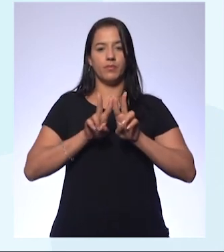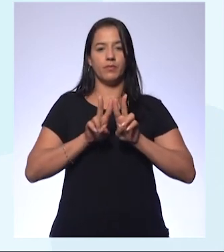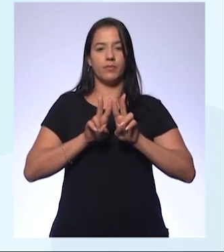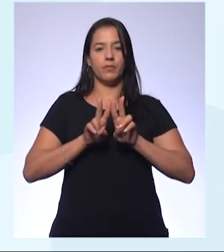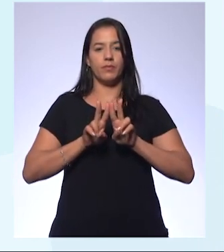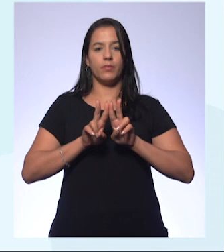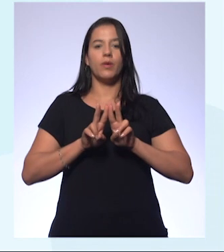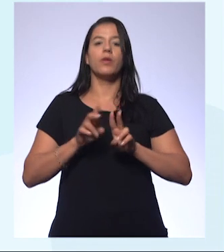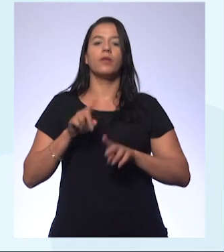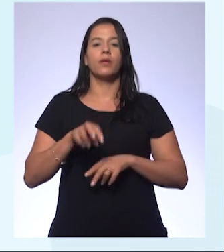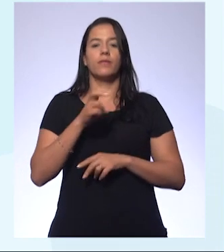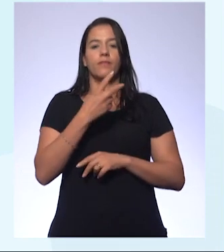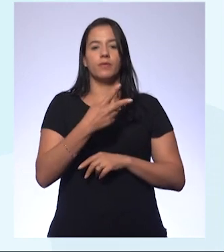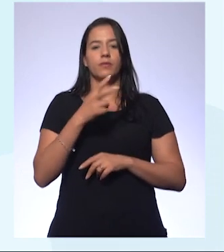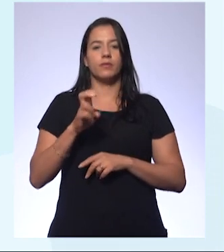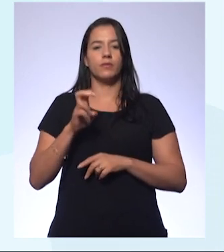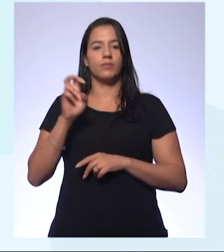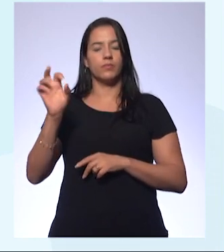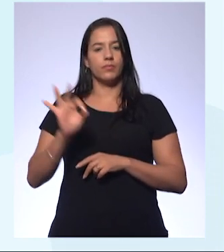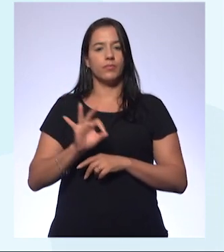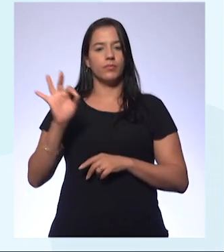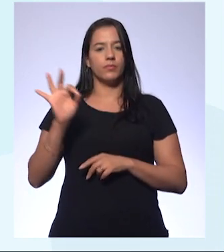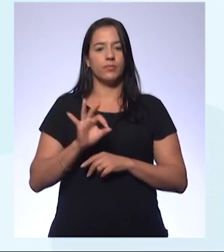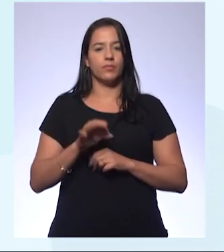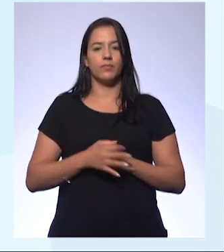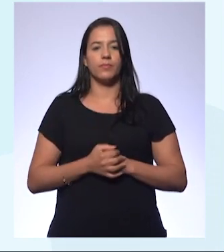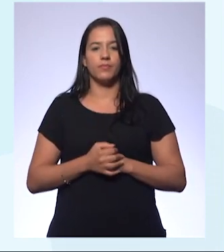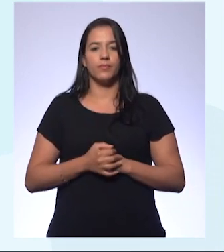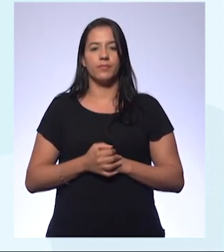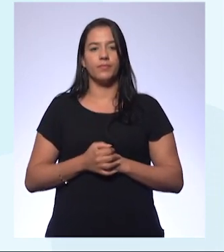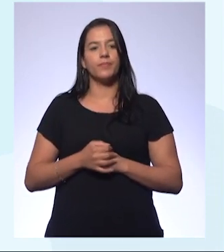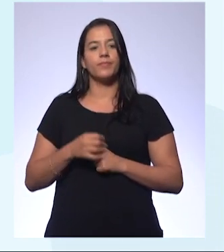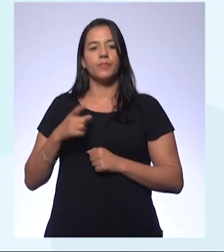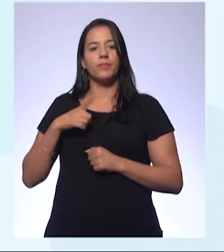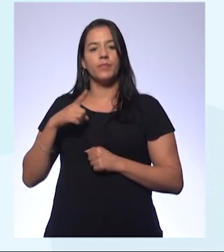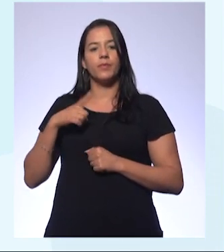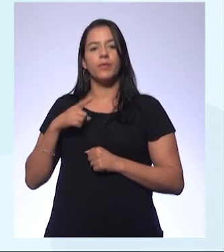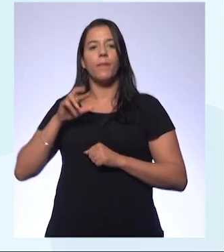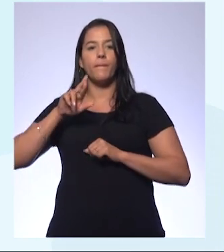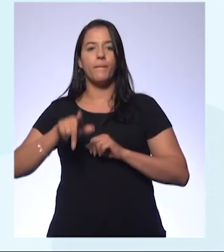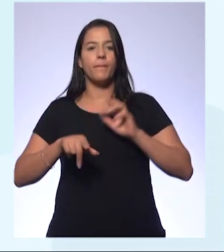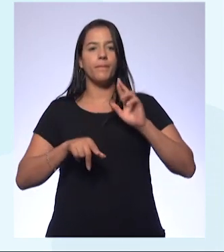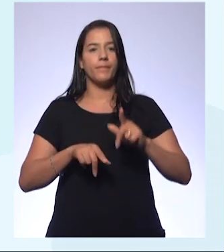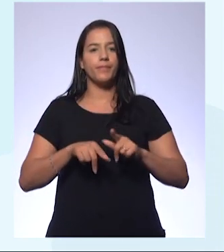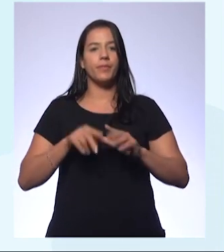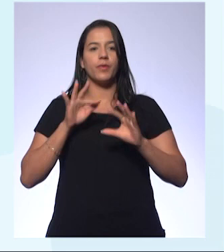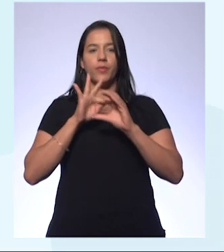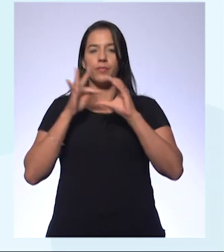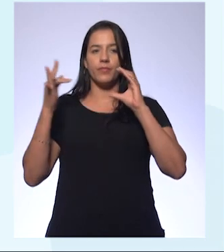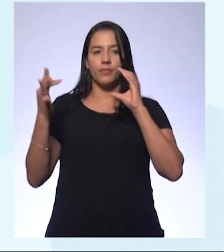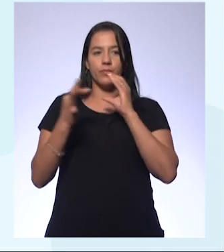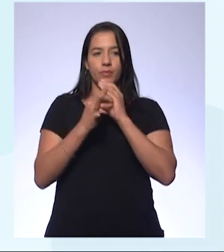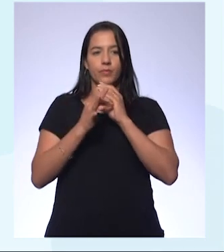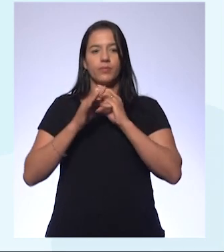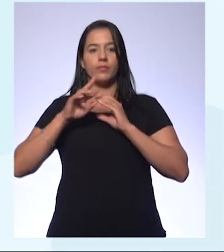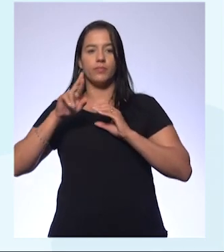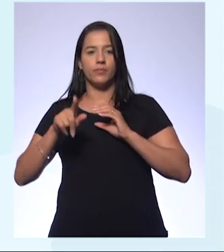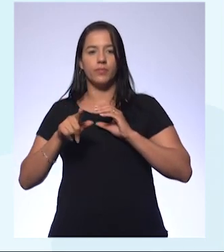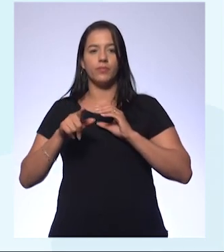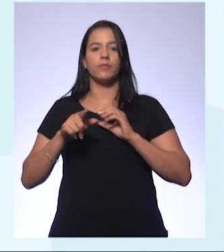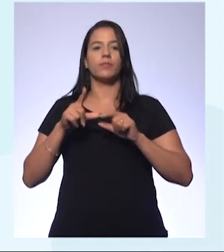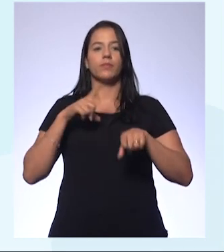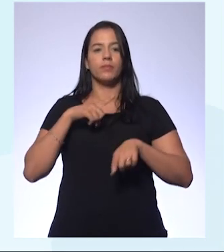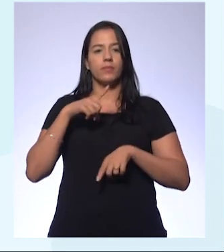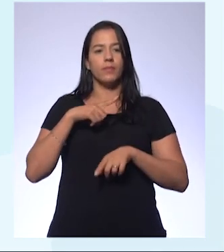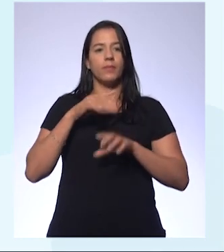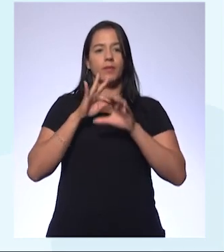tem 25%. Então, percebam que o genótipo, a proporção genotípica, ela foi diferente da proporção